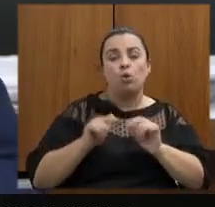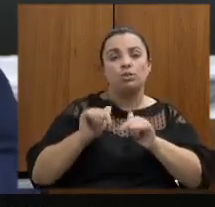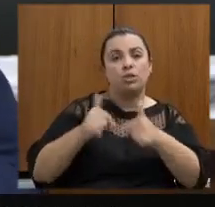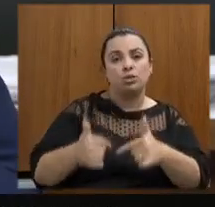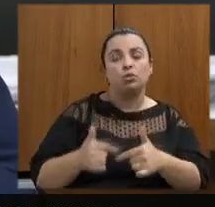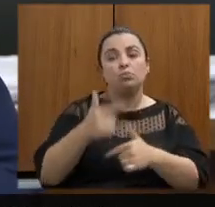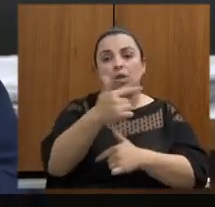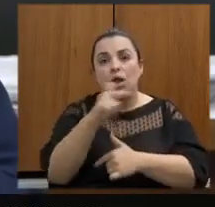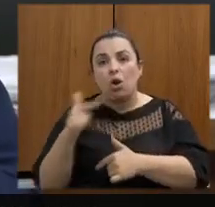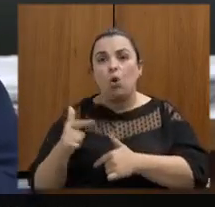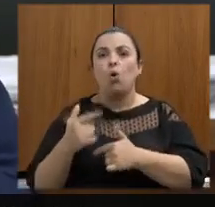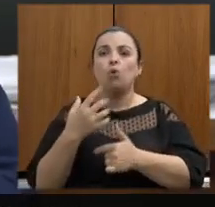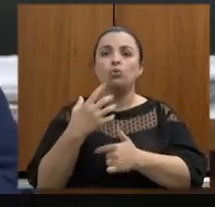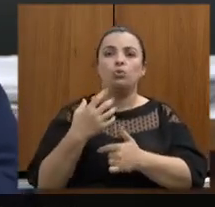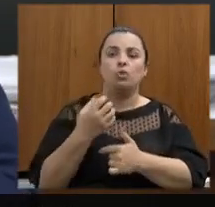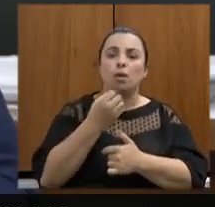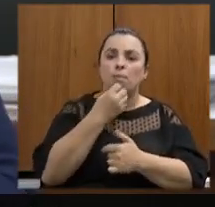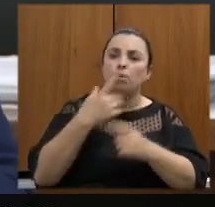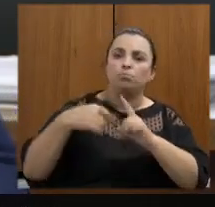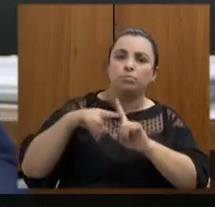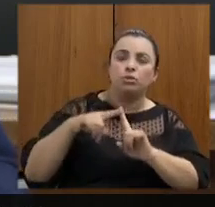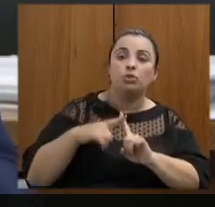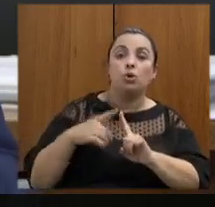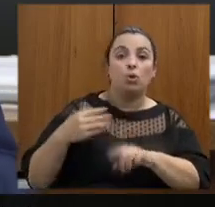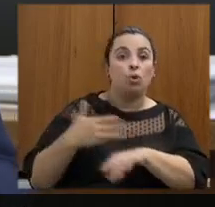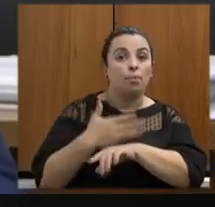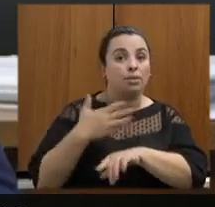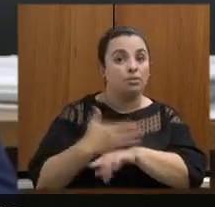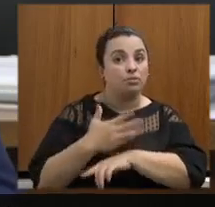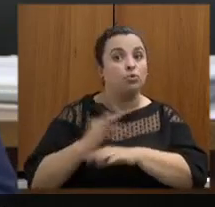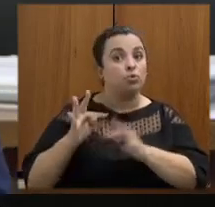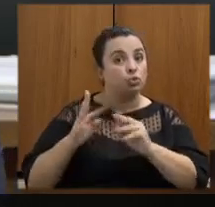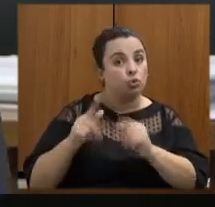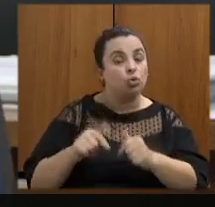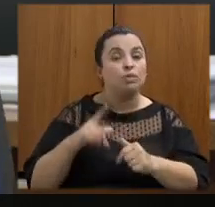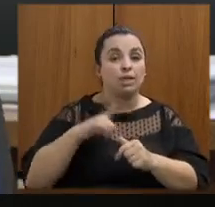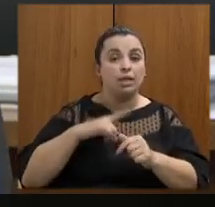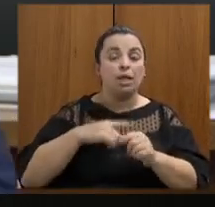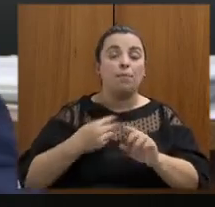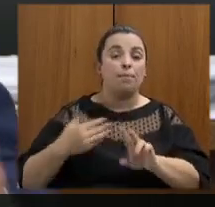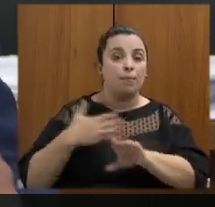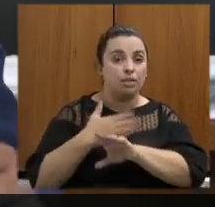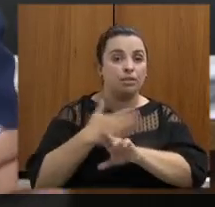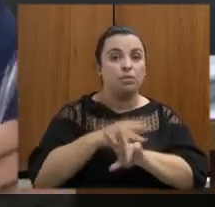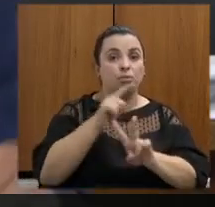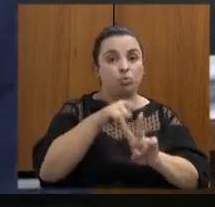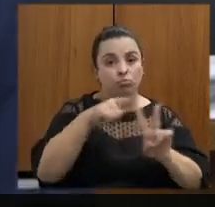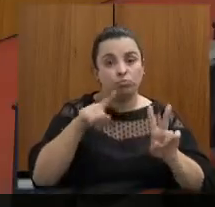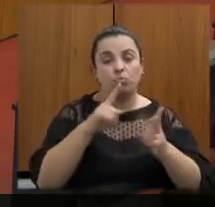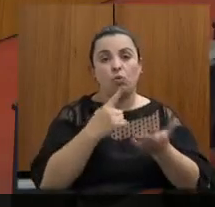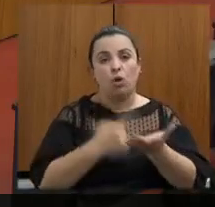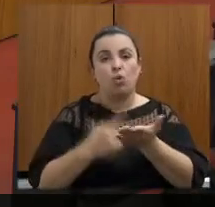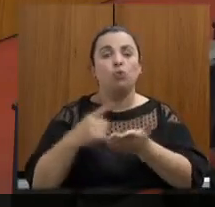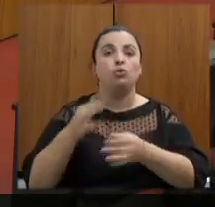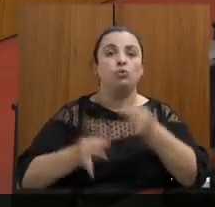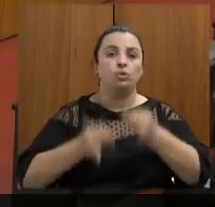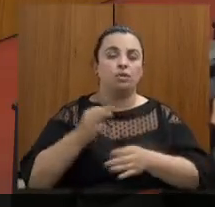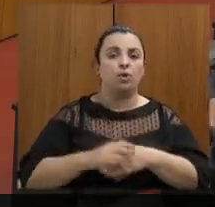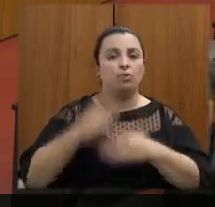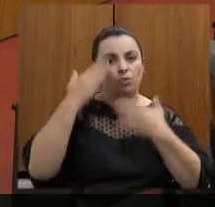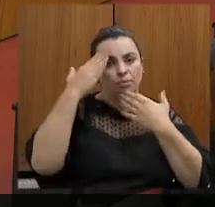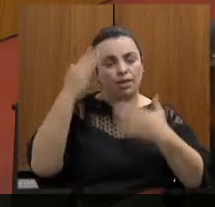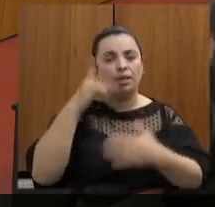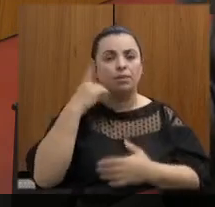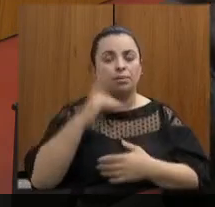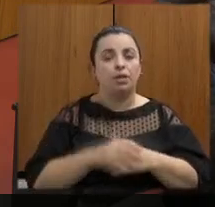beneficiários com a devida participação de todos os signatários do acordo judicial Muito obrigado Deputado e agradeço a